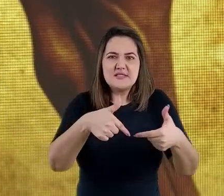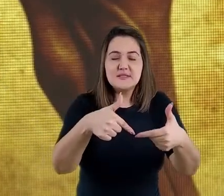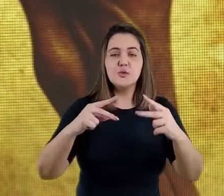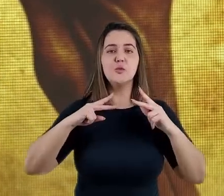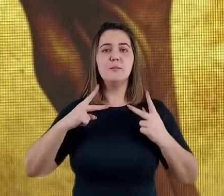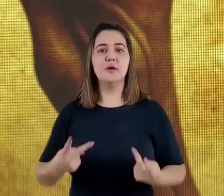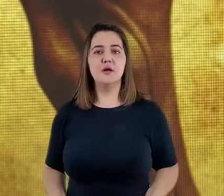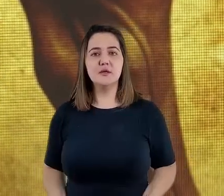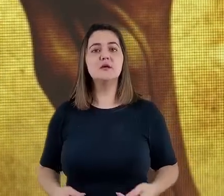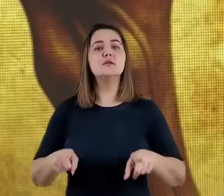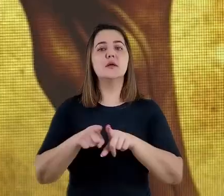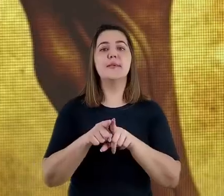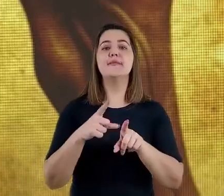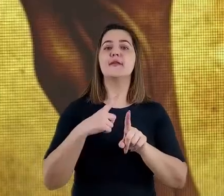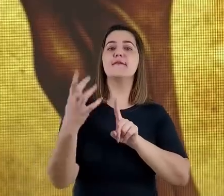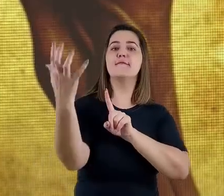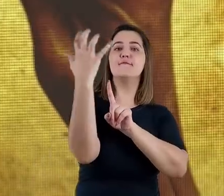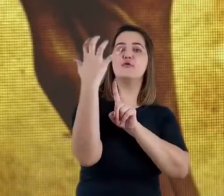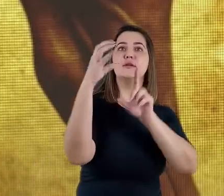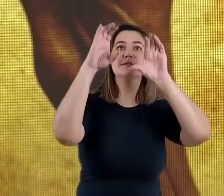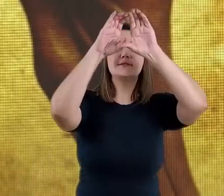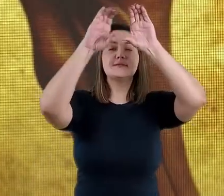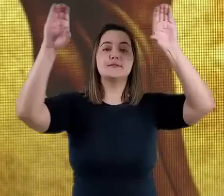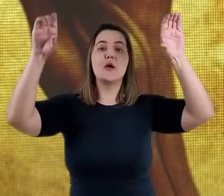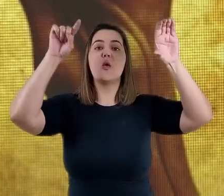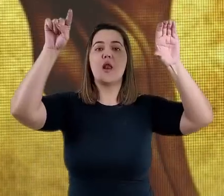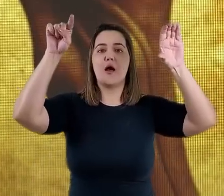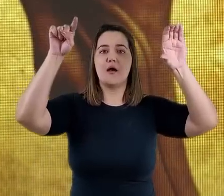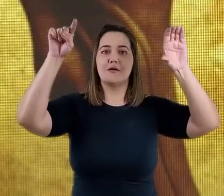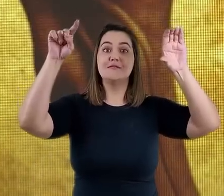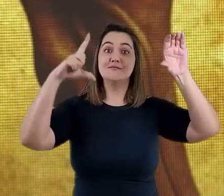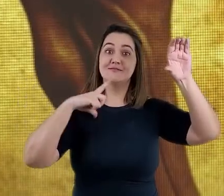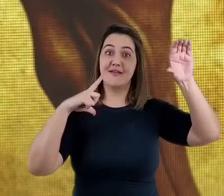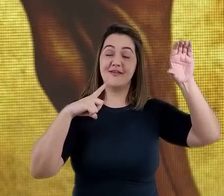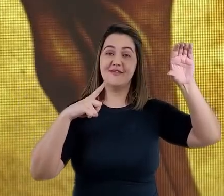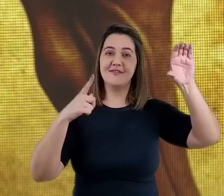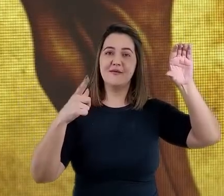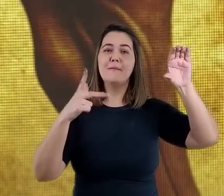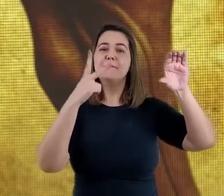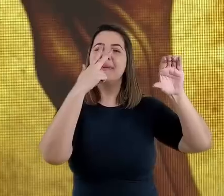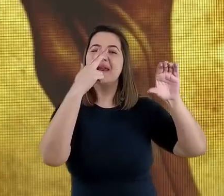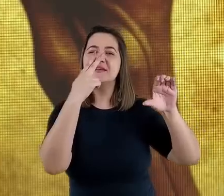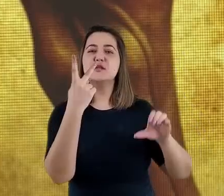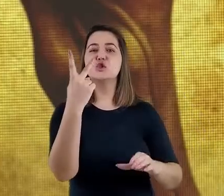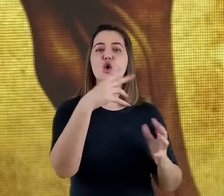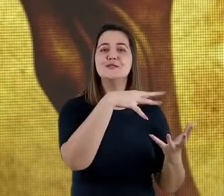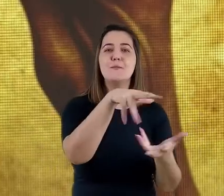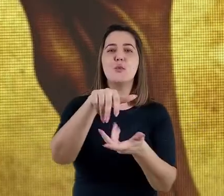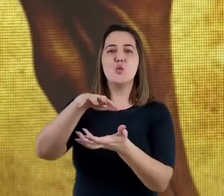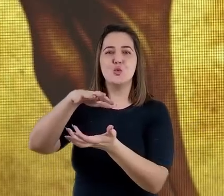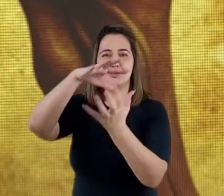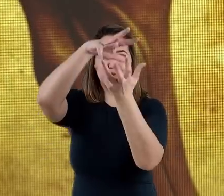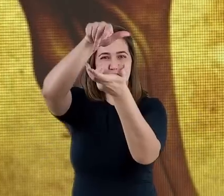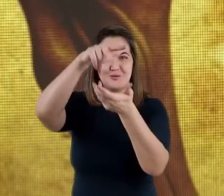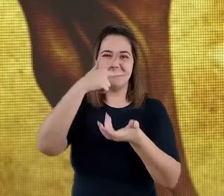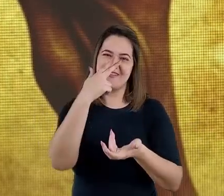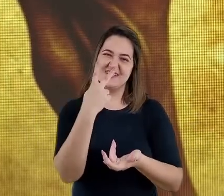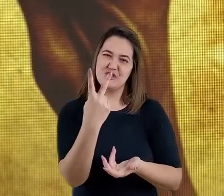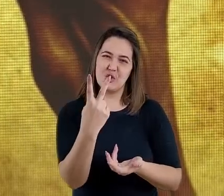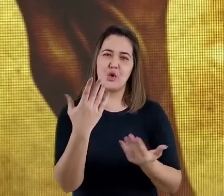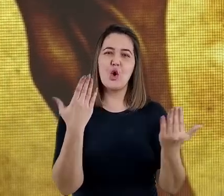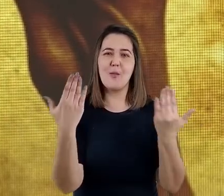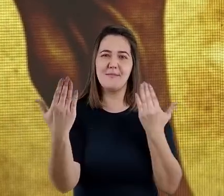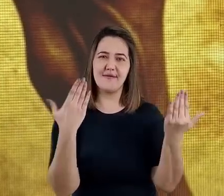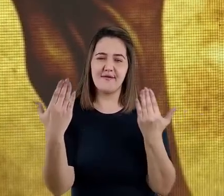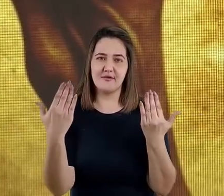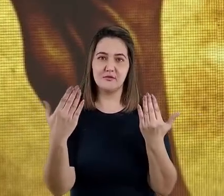os atos e conflitos do mundo espiritual. É como se estivéssemos, literalmente, num universo paralelo, porém